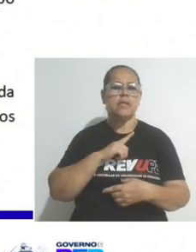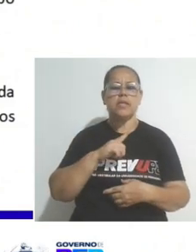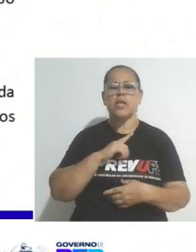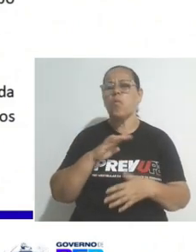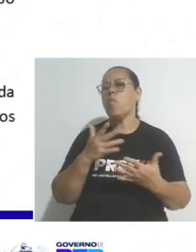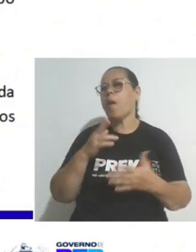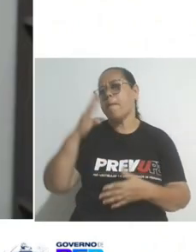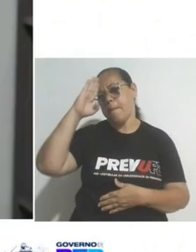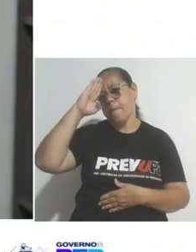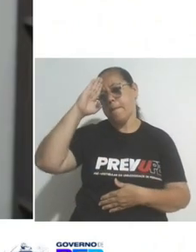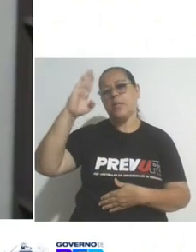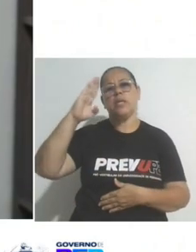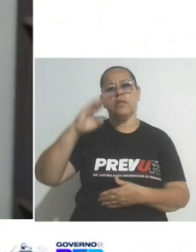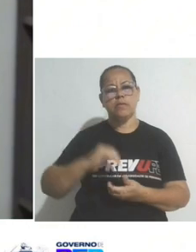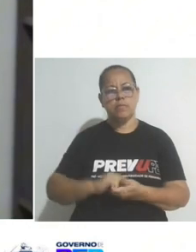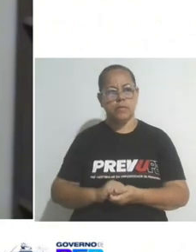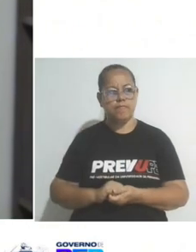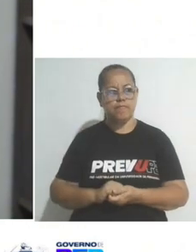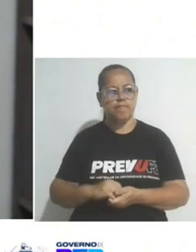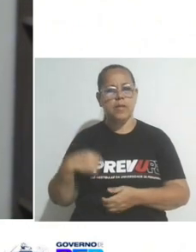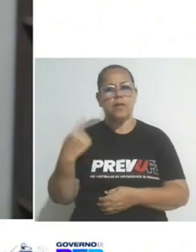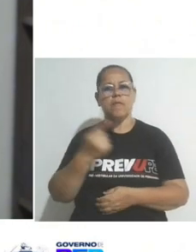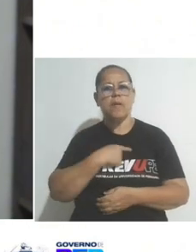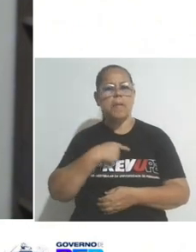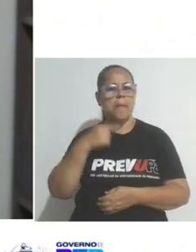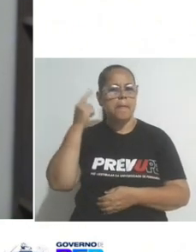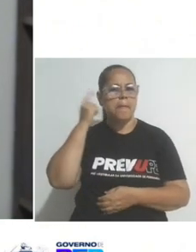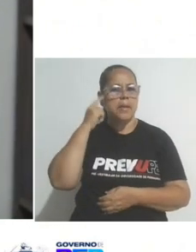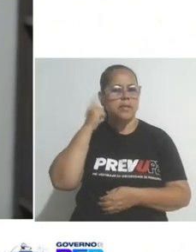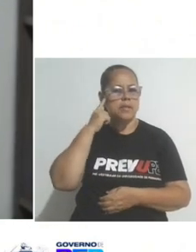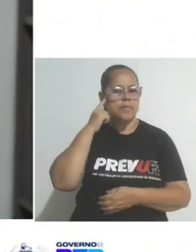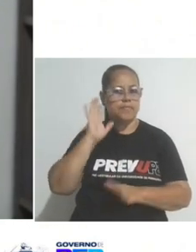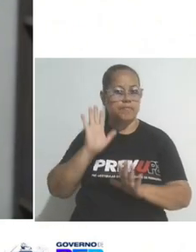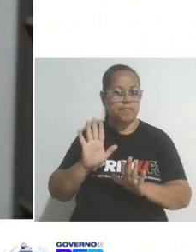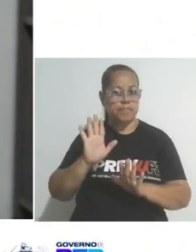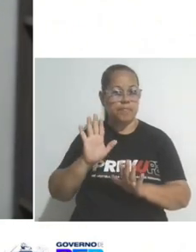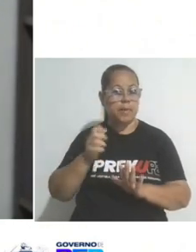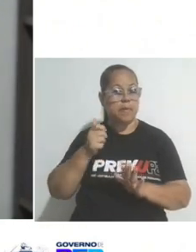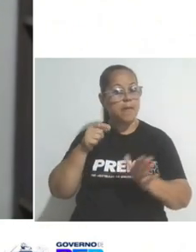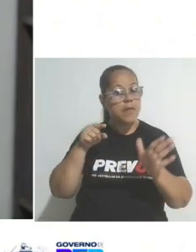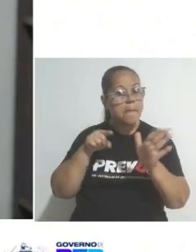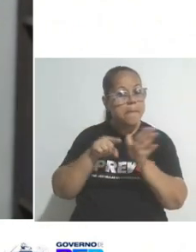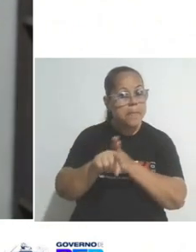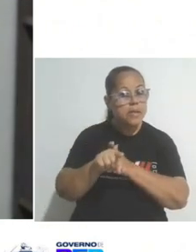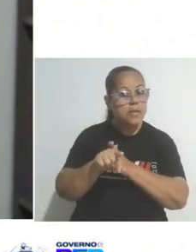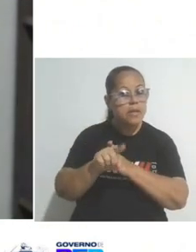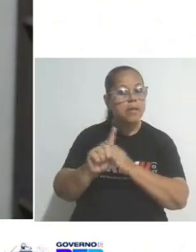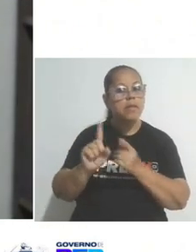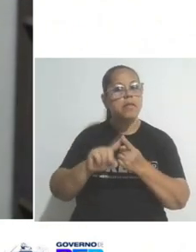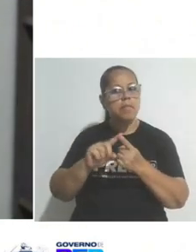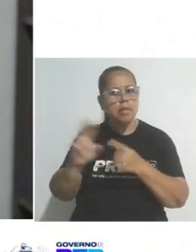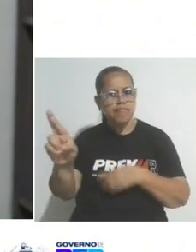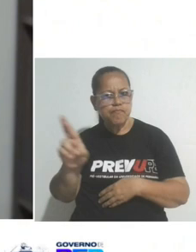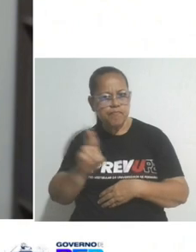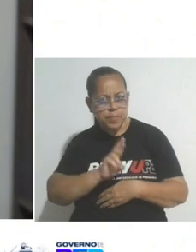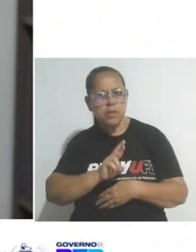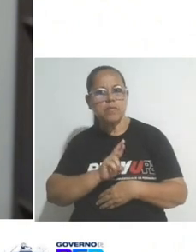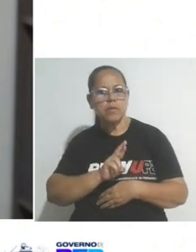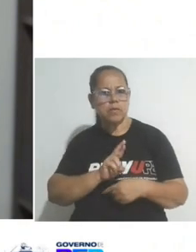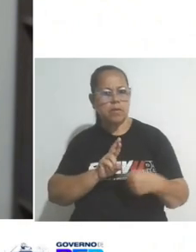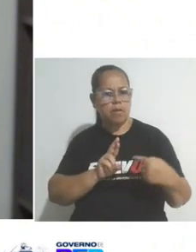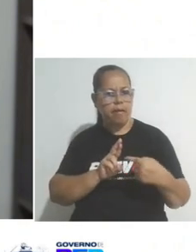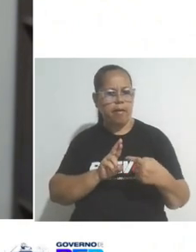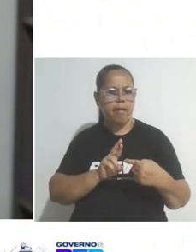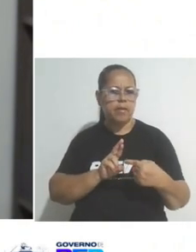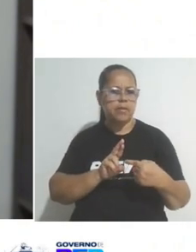princípio vamos pensar foi feita uma pergunta e foi formulada uma resposta essa resposta